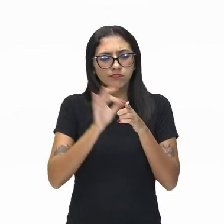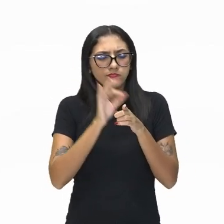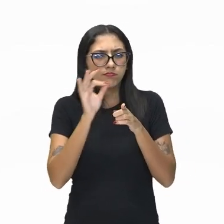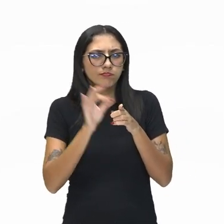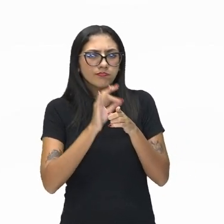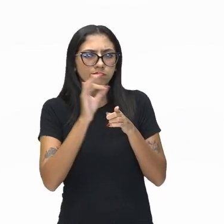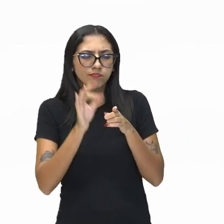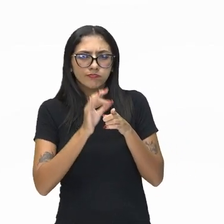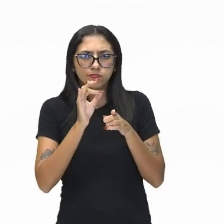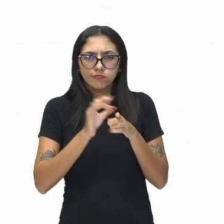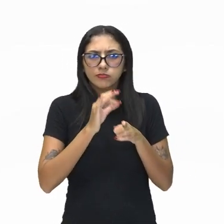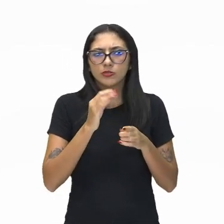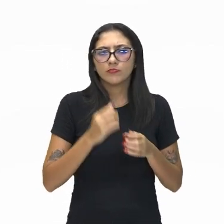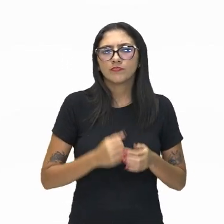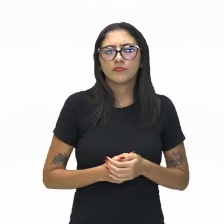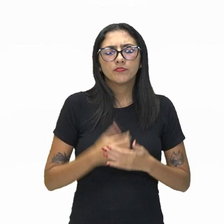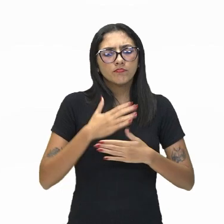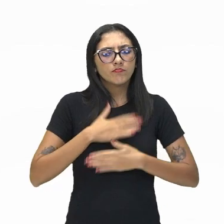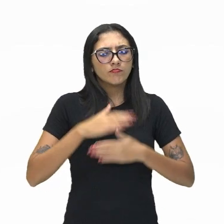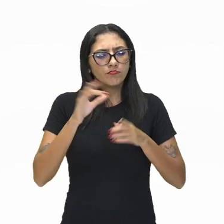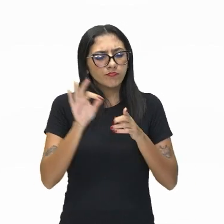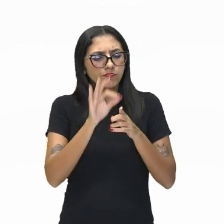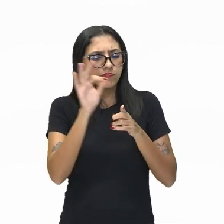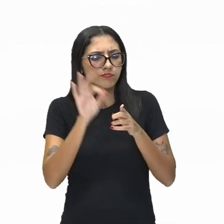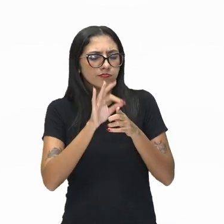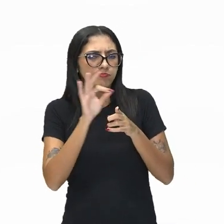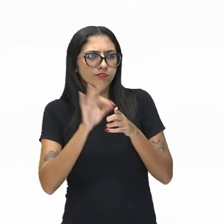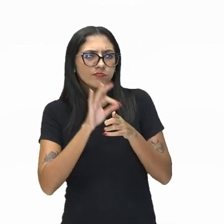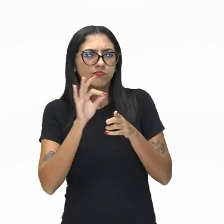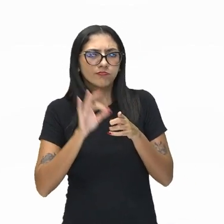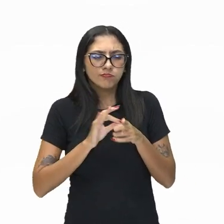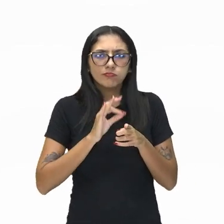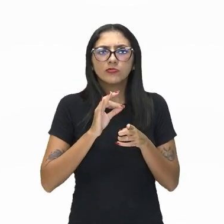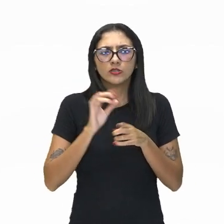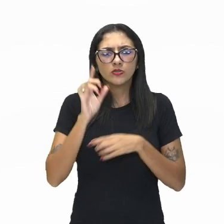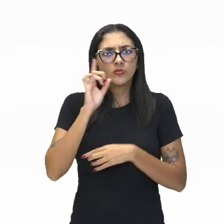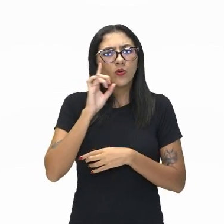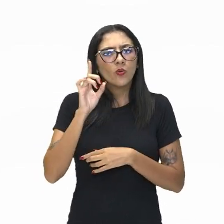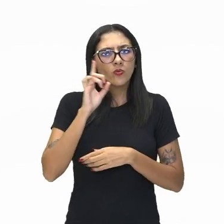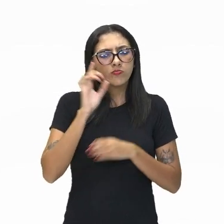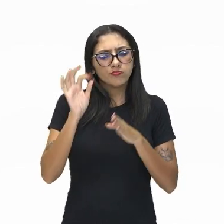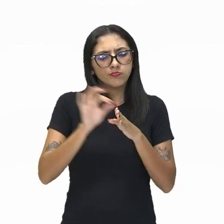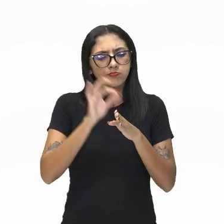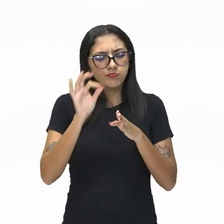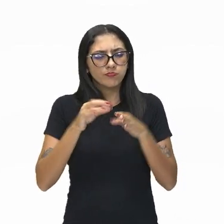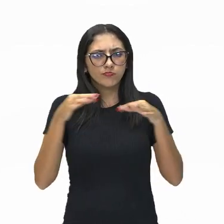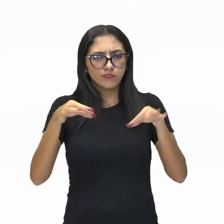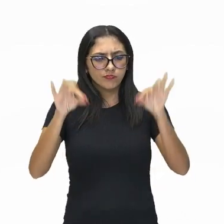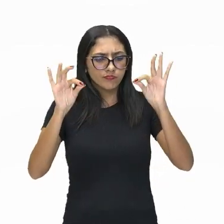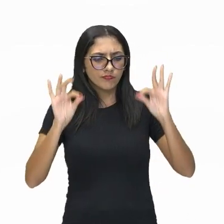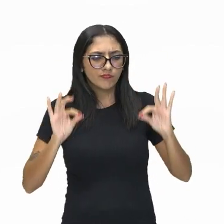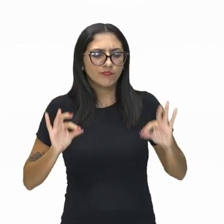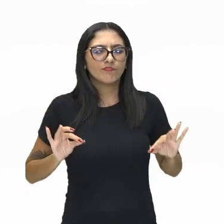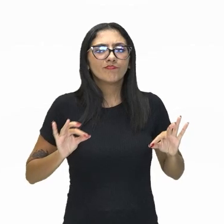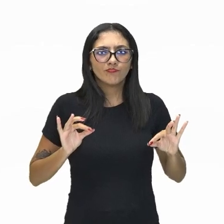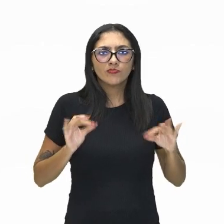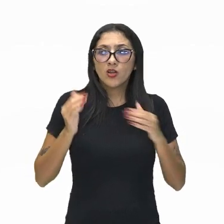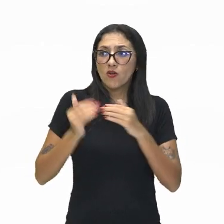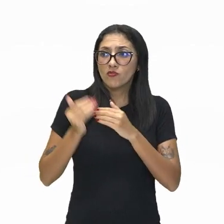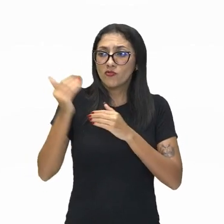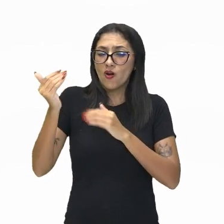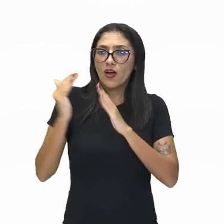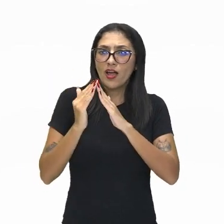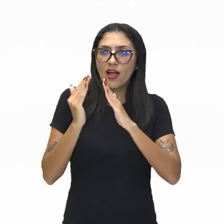luz, traço de cor da luz, que ela ia passando entre os fios estendidos, enquanto lá fora a claridade da